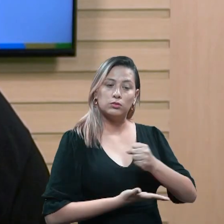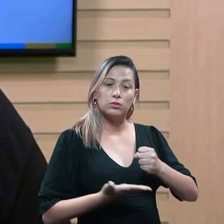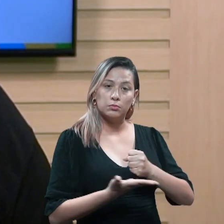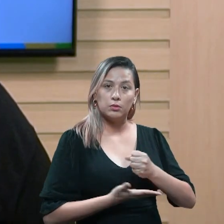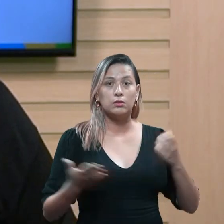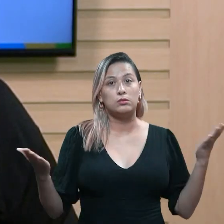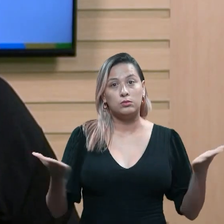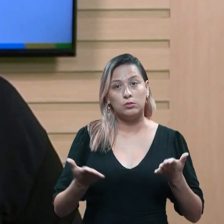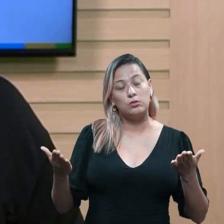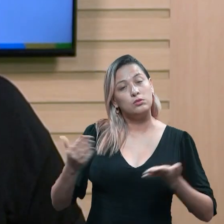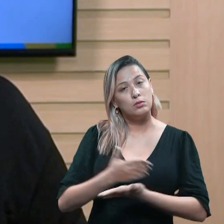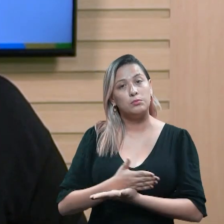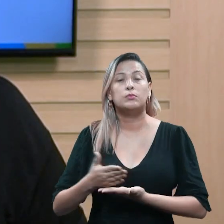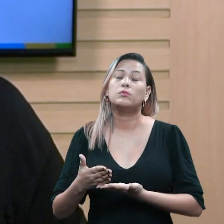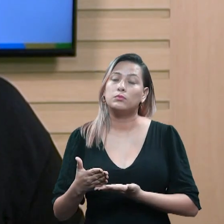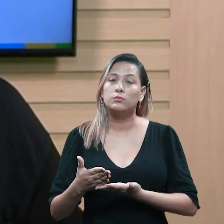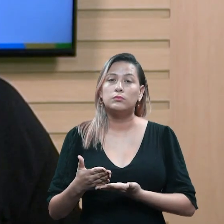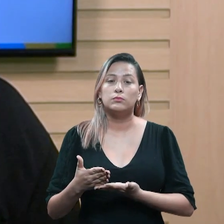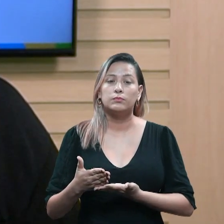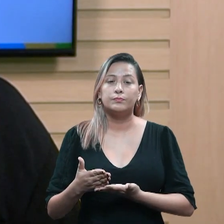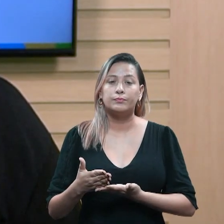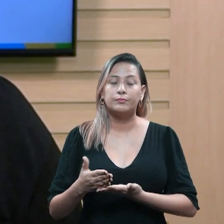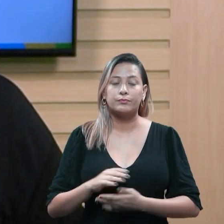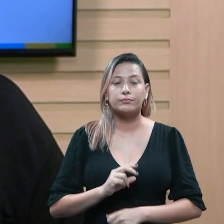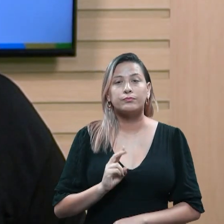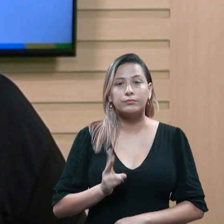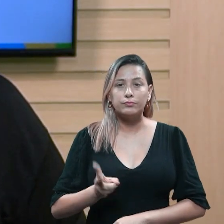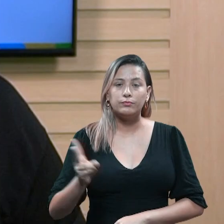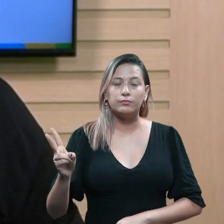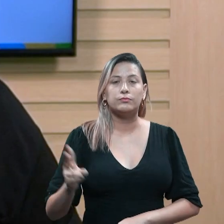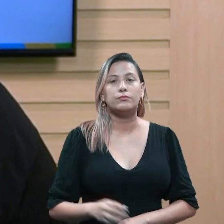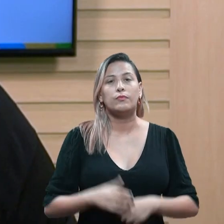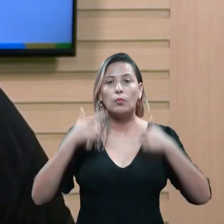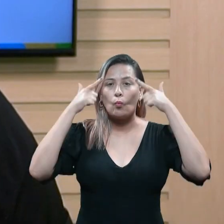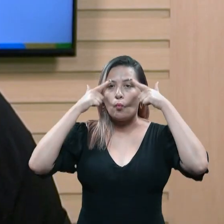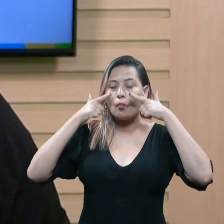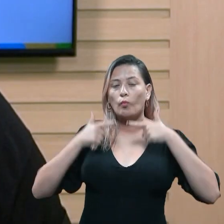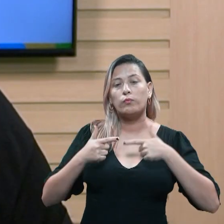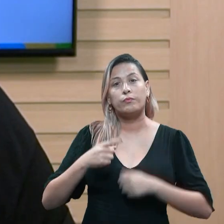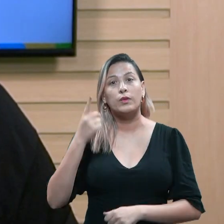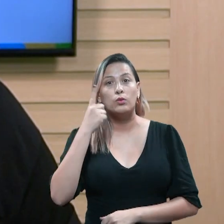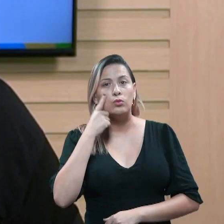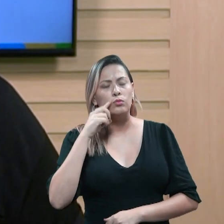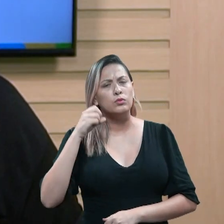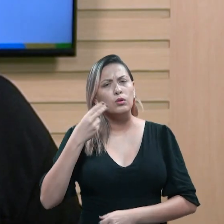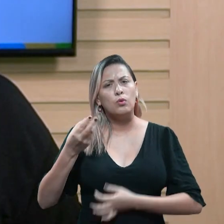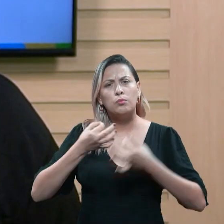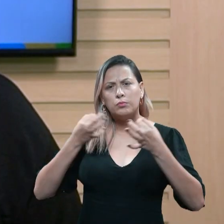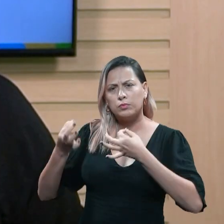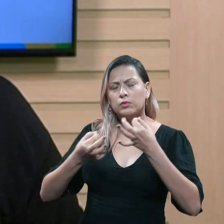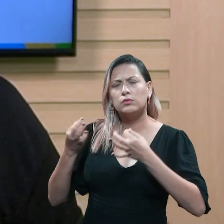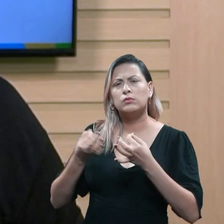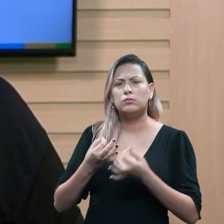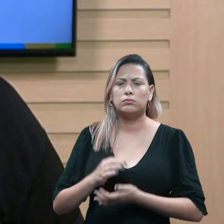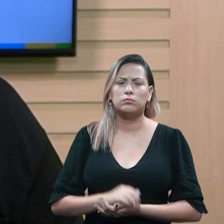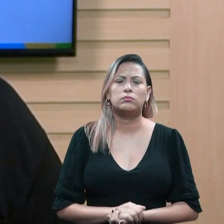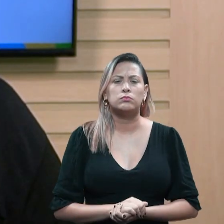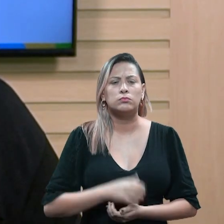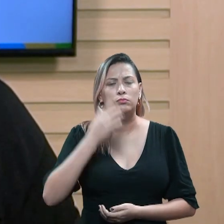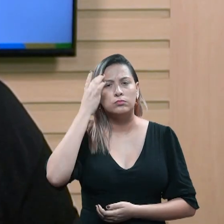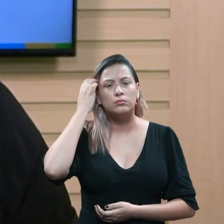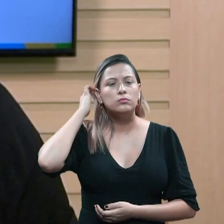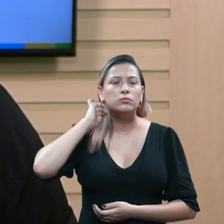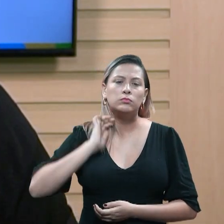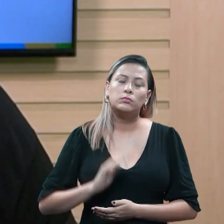continuar falando sobre limpeza de pele. Caso tenha alguma dúvida ou comentário, não deixe de entrar em contato